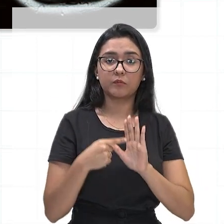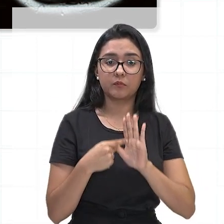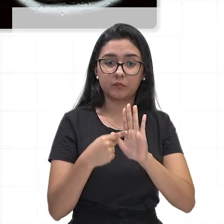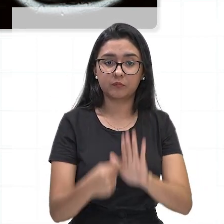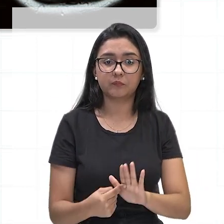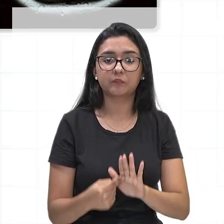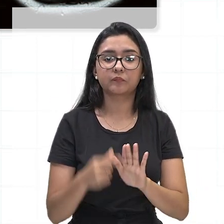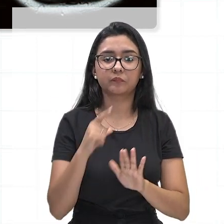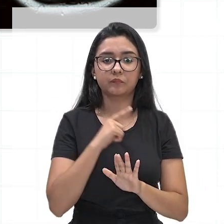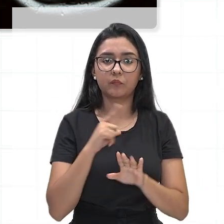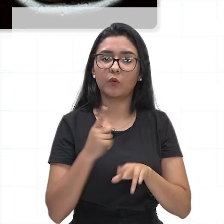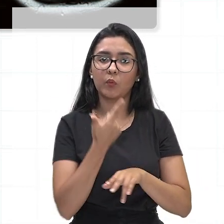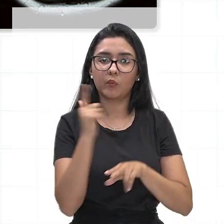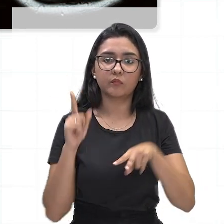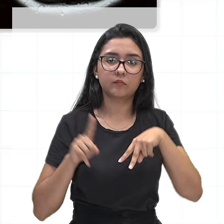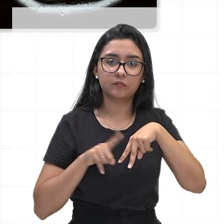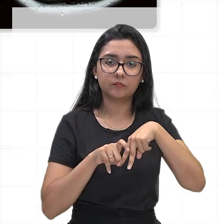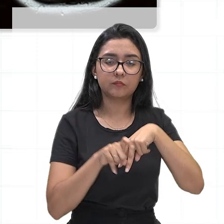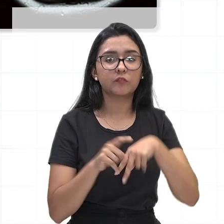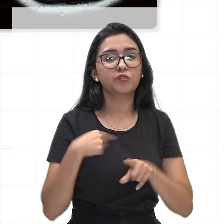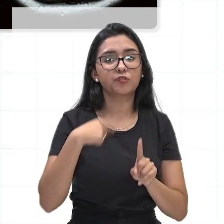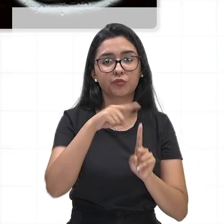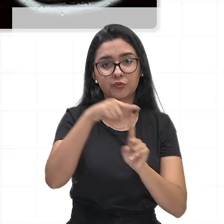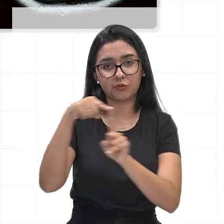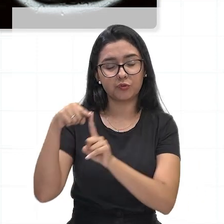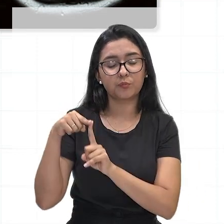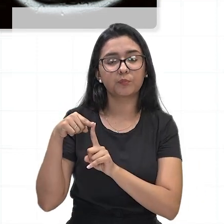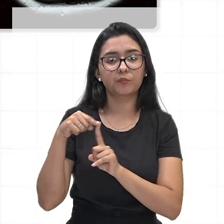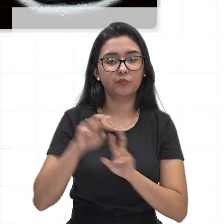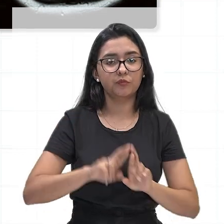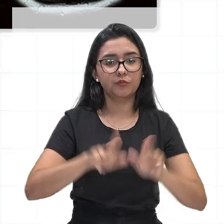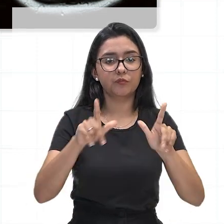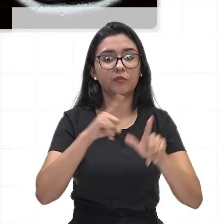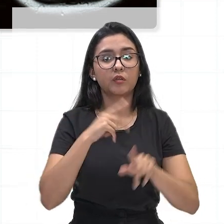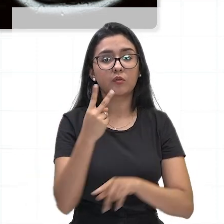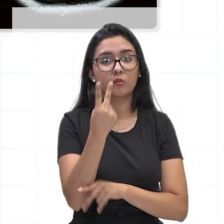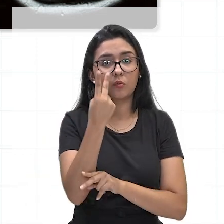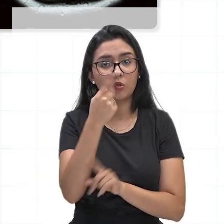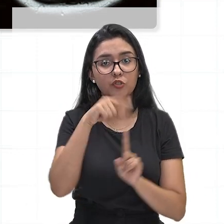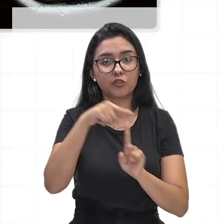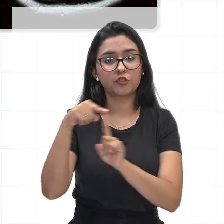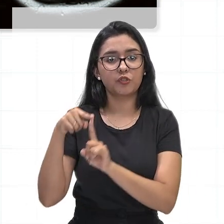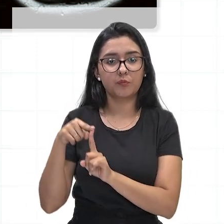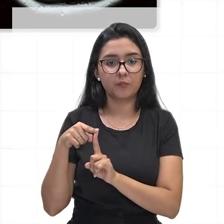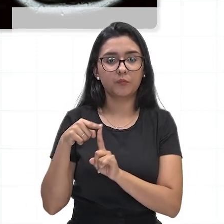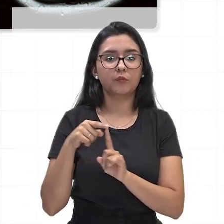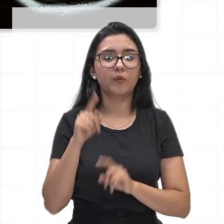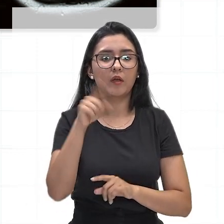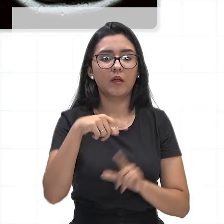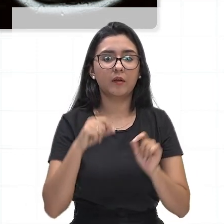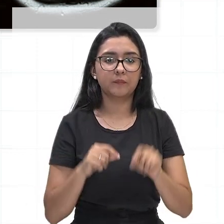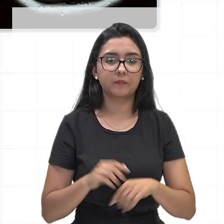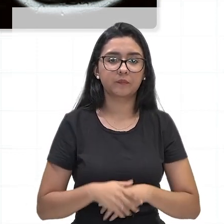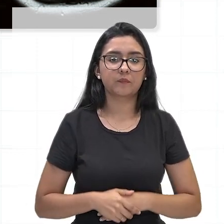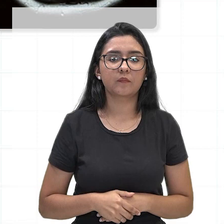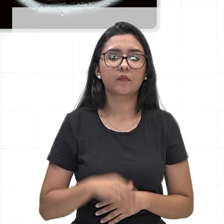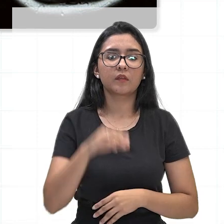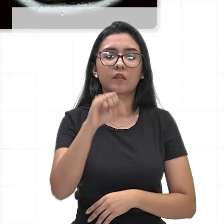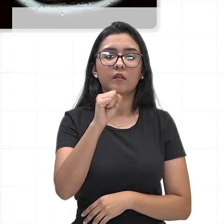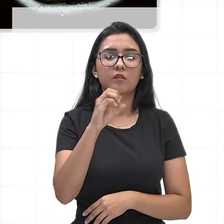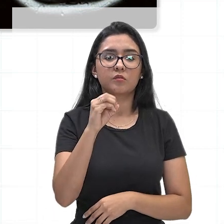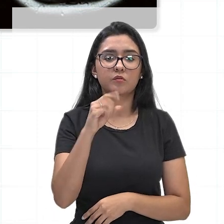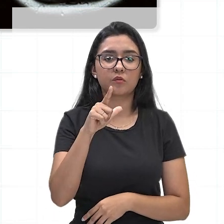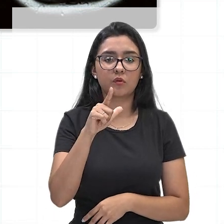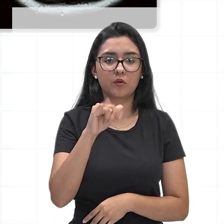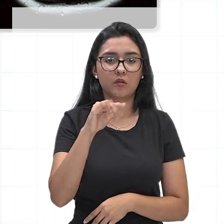outros hospedeiros intermediários conforme a espécie. Nós temos aí dois tipos de espécie, que são a Taenia